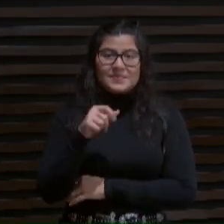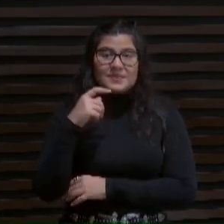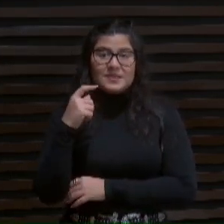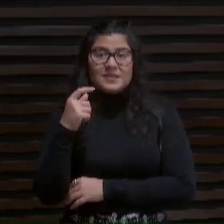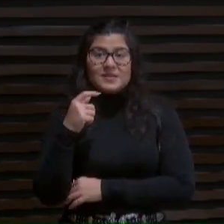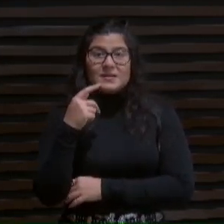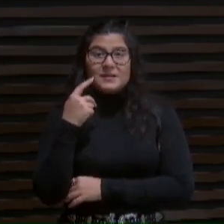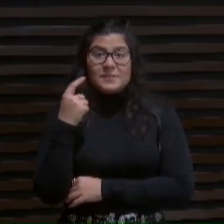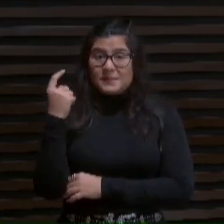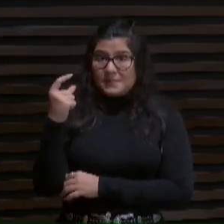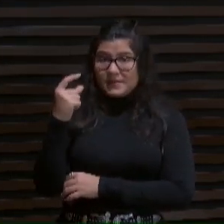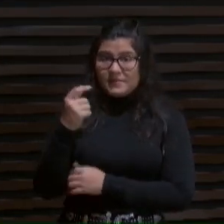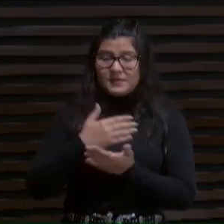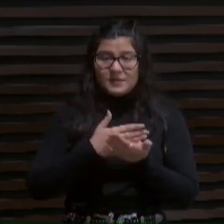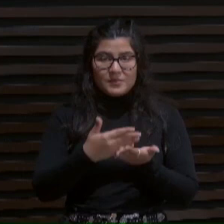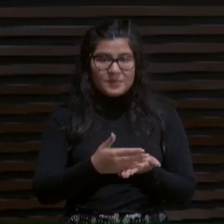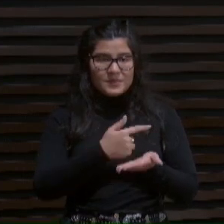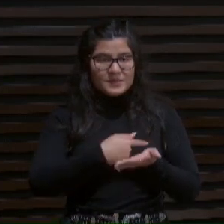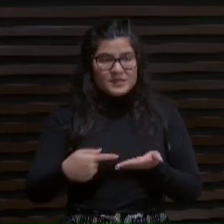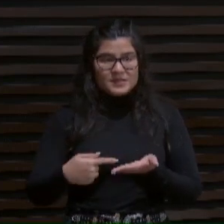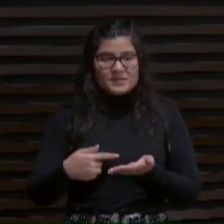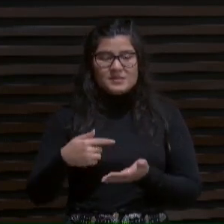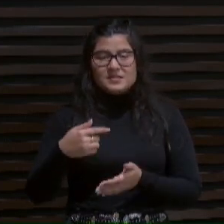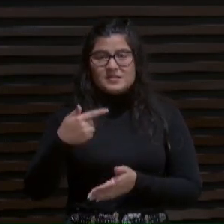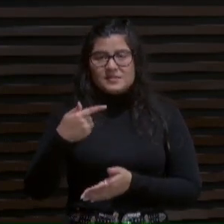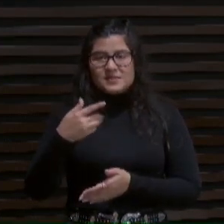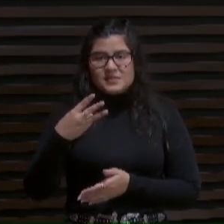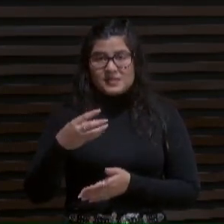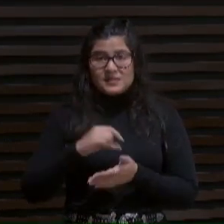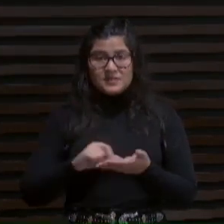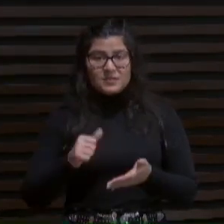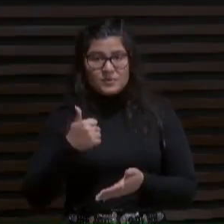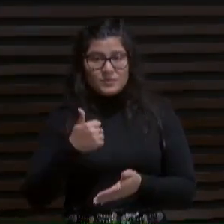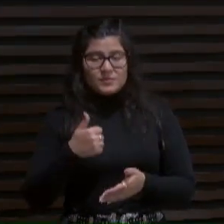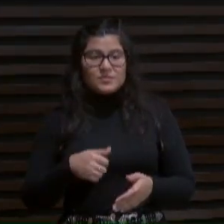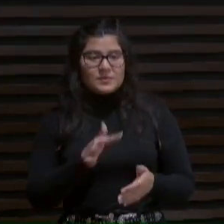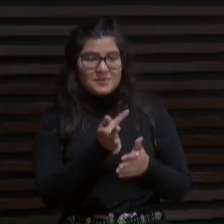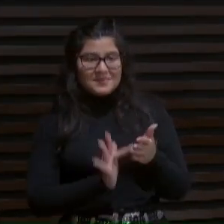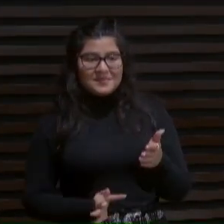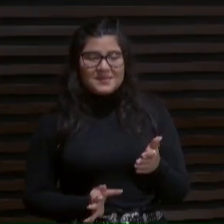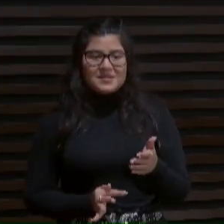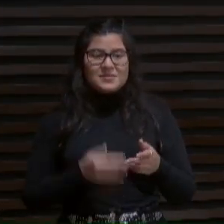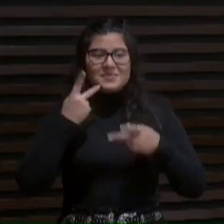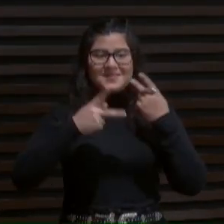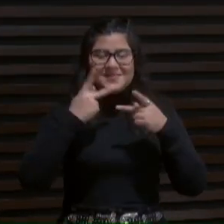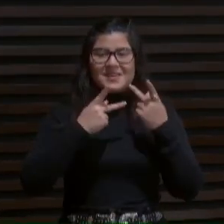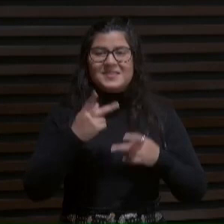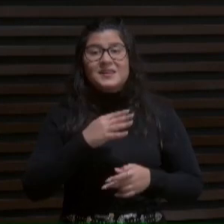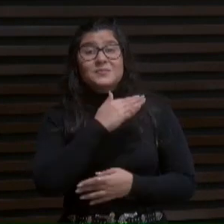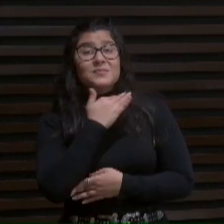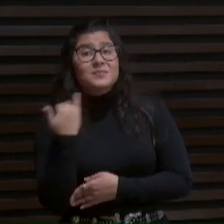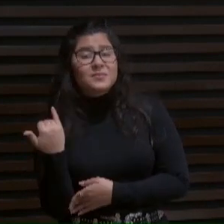em Gênesis 23:1, ela tem como objetivo introduzir um texto no qual é narrado a morte da